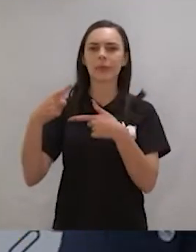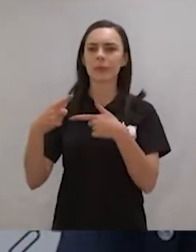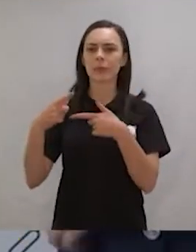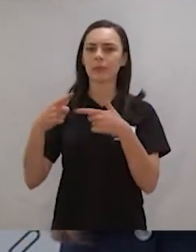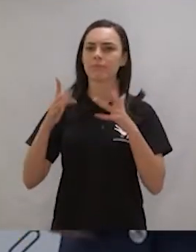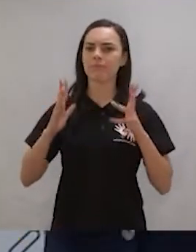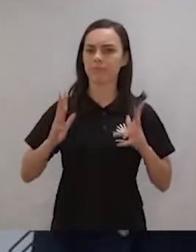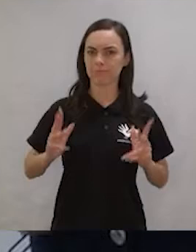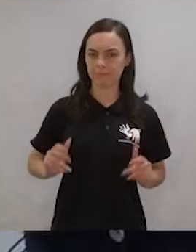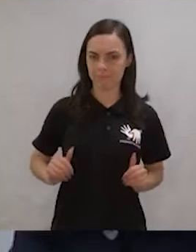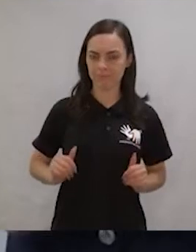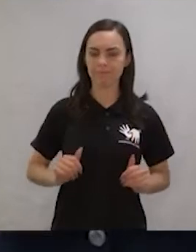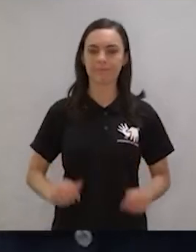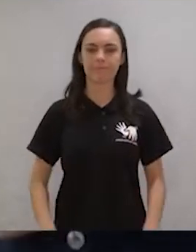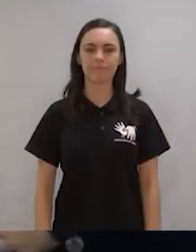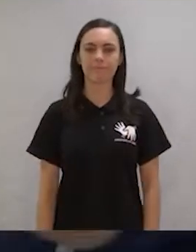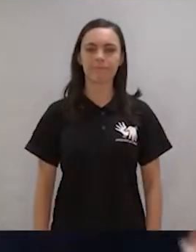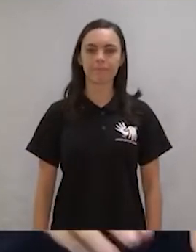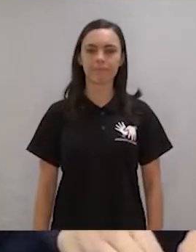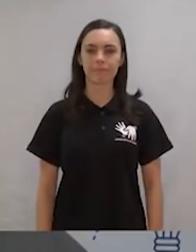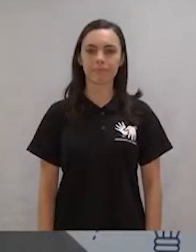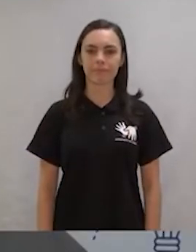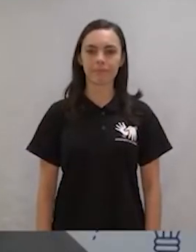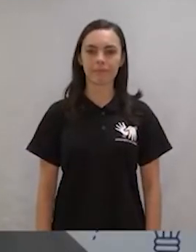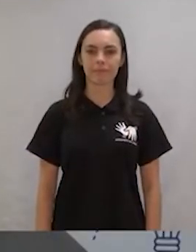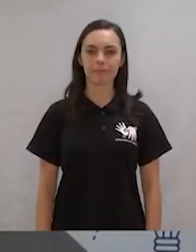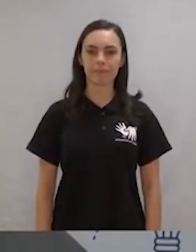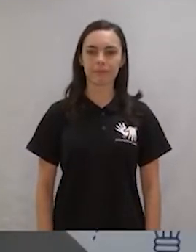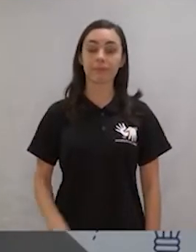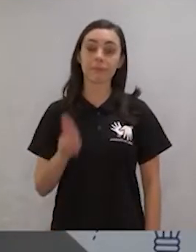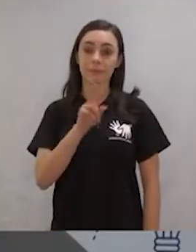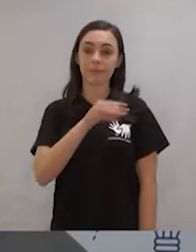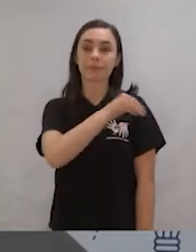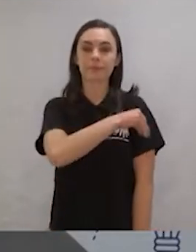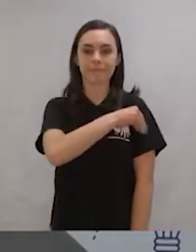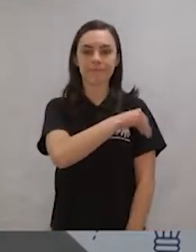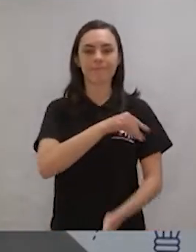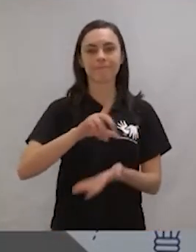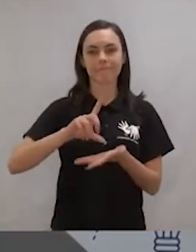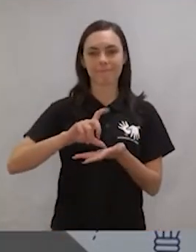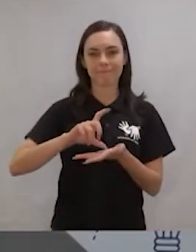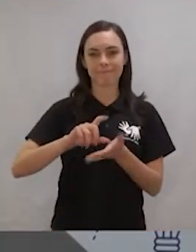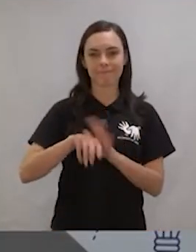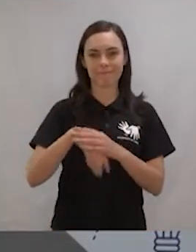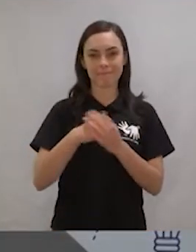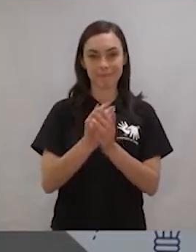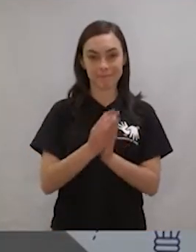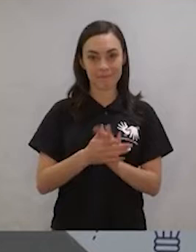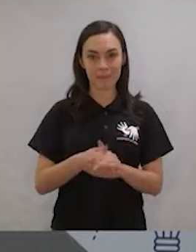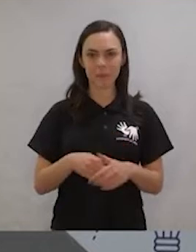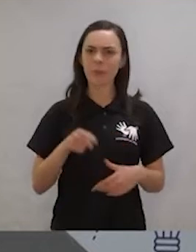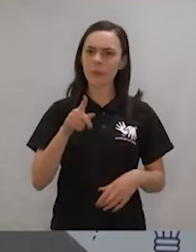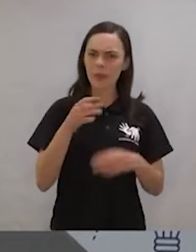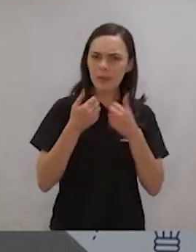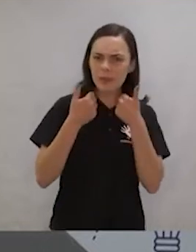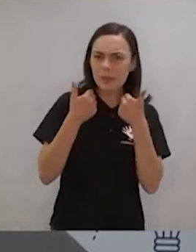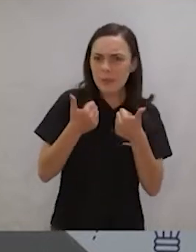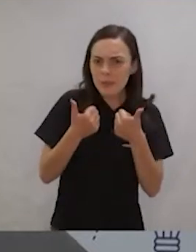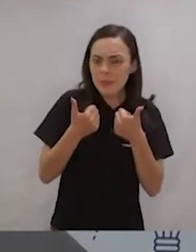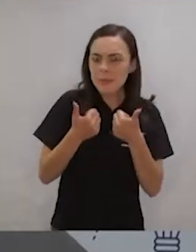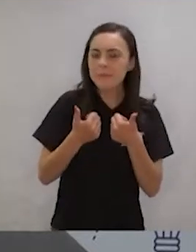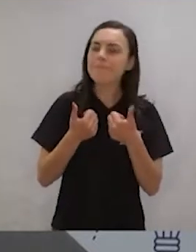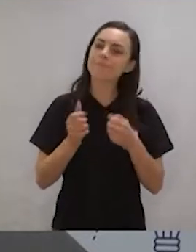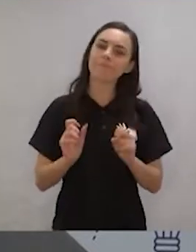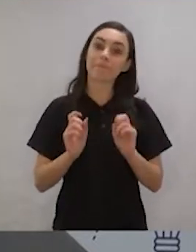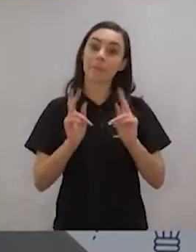fazer a nossa higienização. Vamos passar nosso álcool em gel, tudo bem com vocês? Então tá